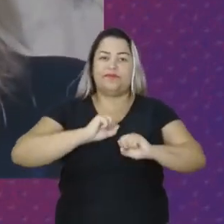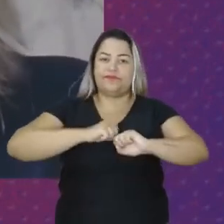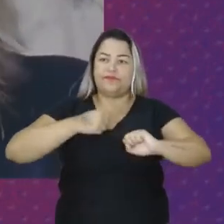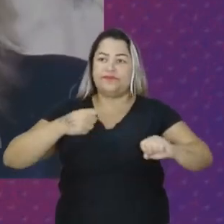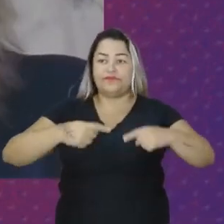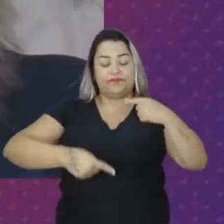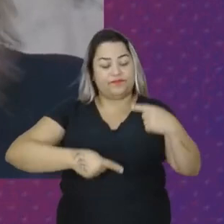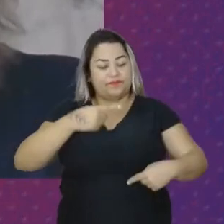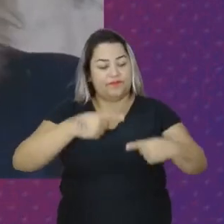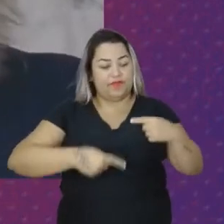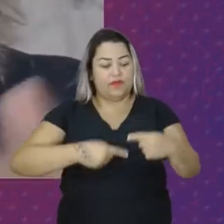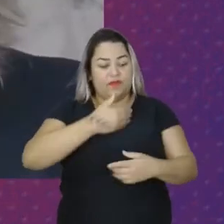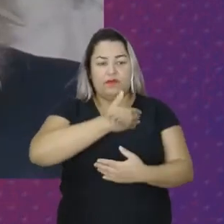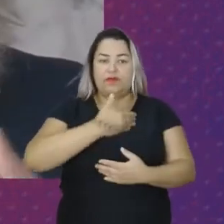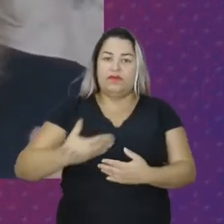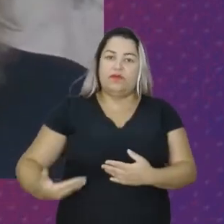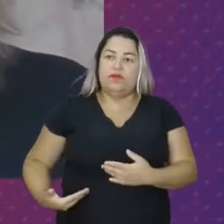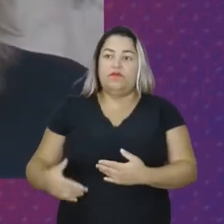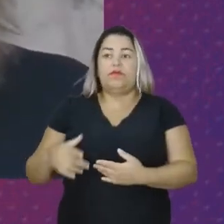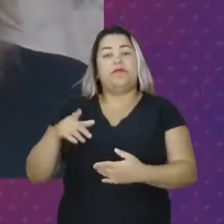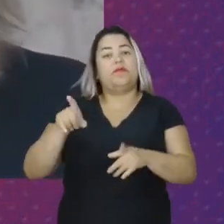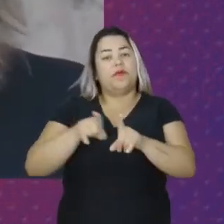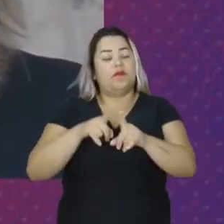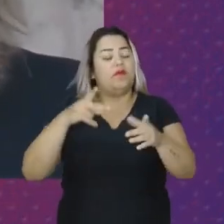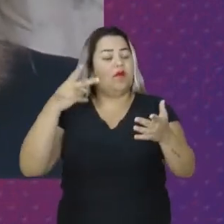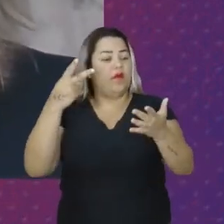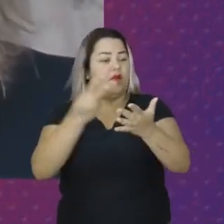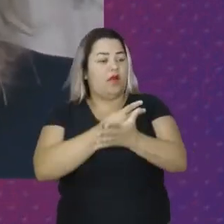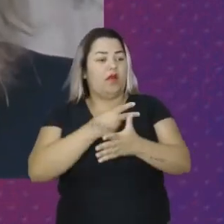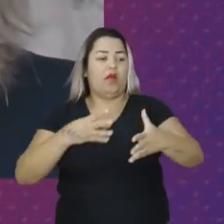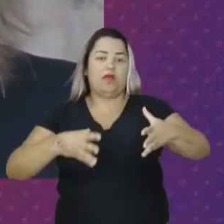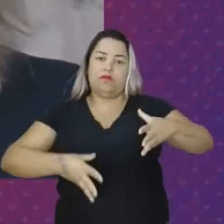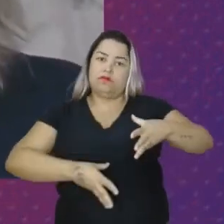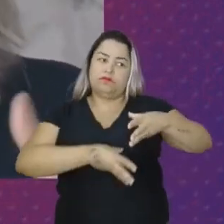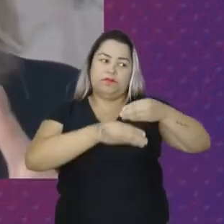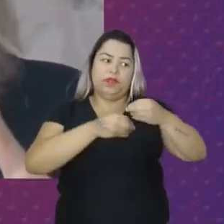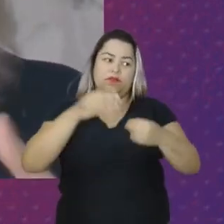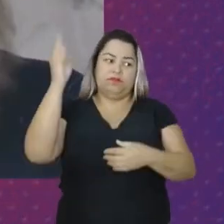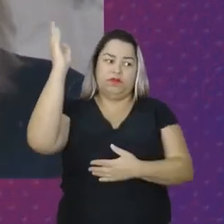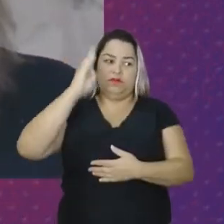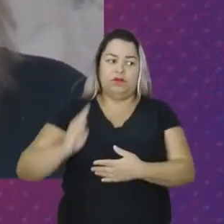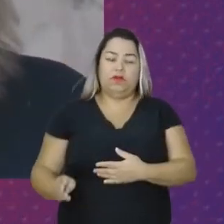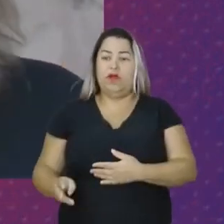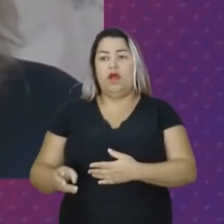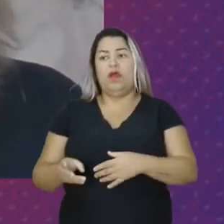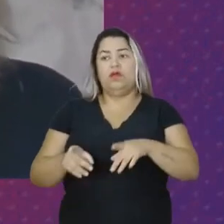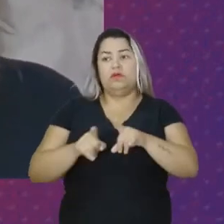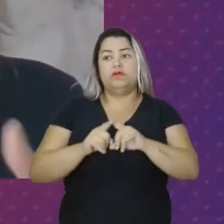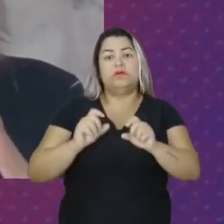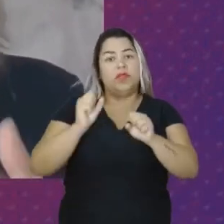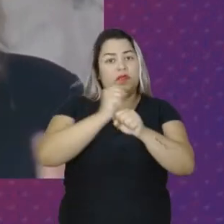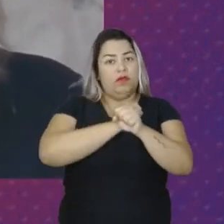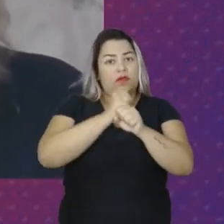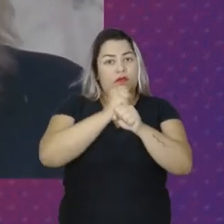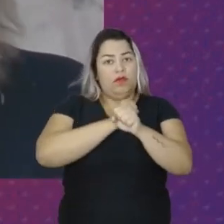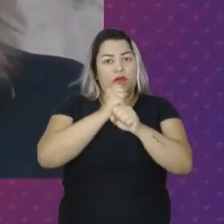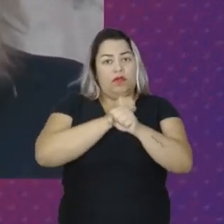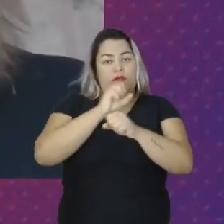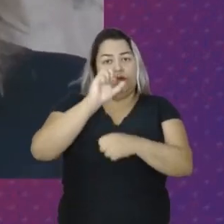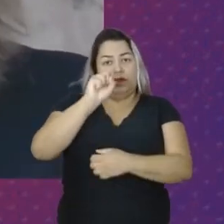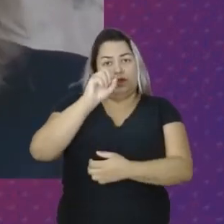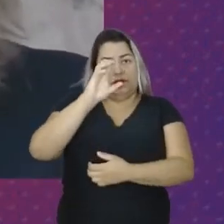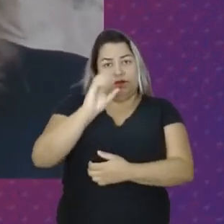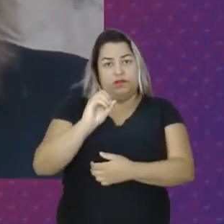das políticas públicas que vinham sendo implementadas no Brasil desde os anos